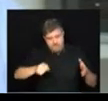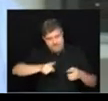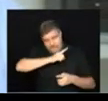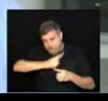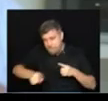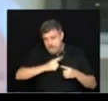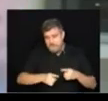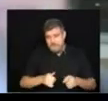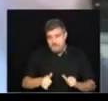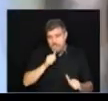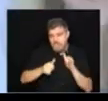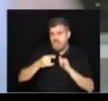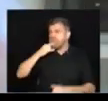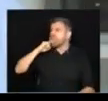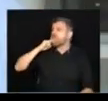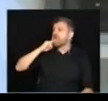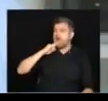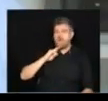Então,